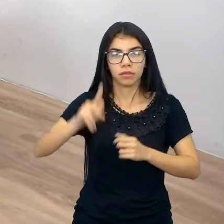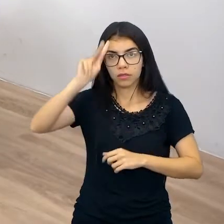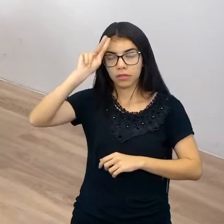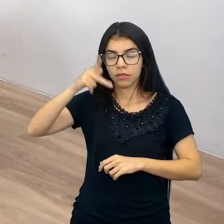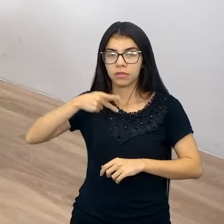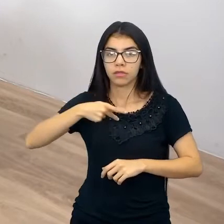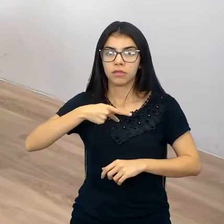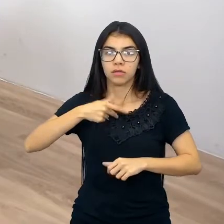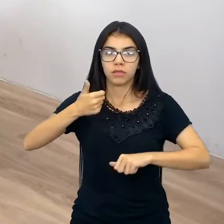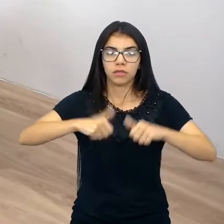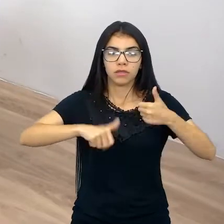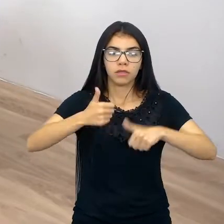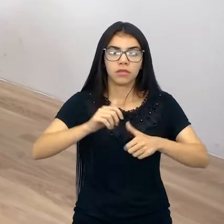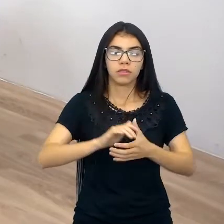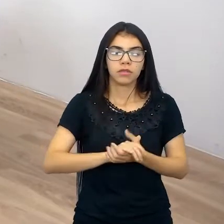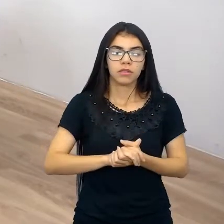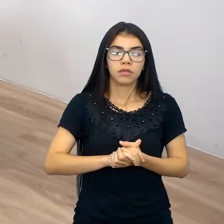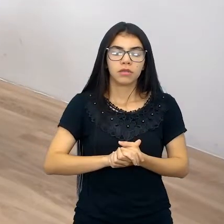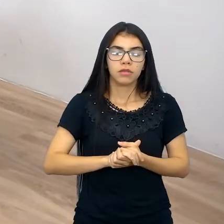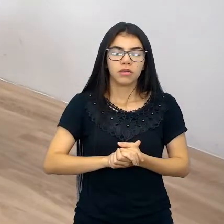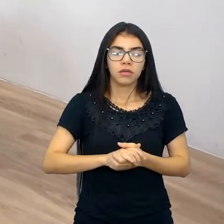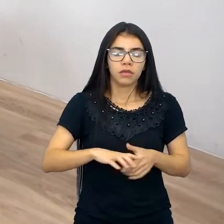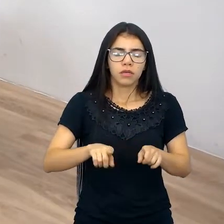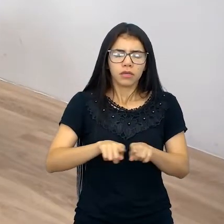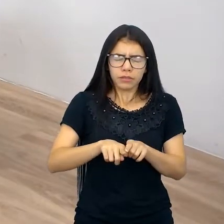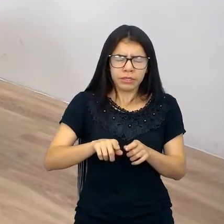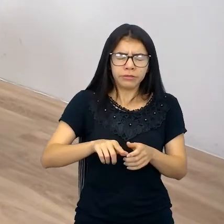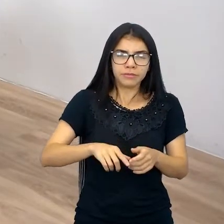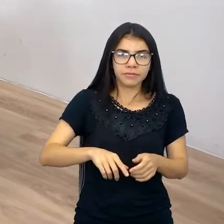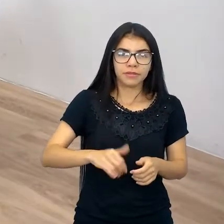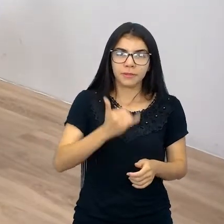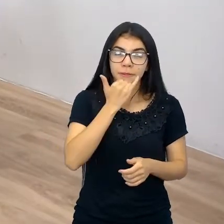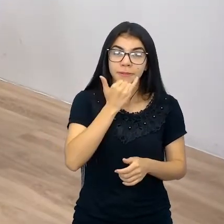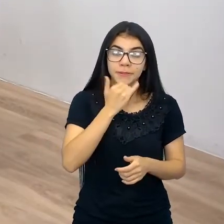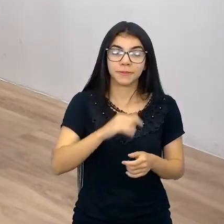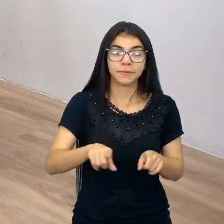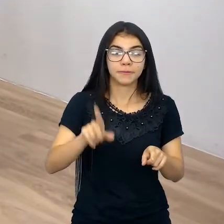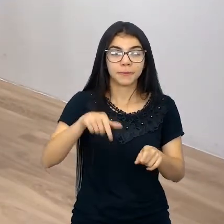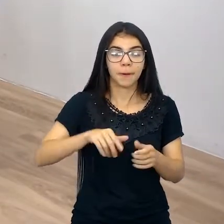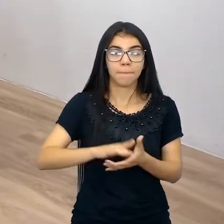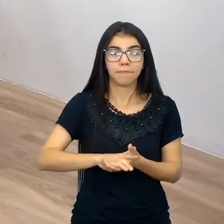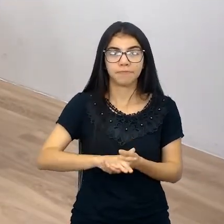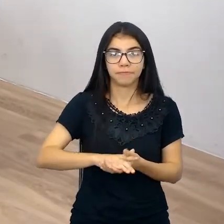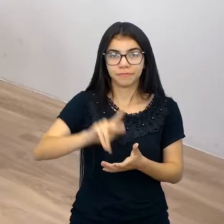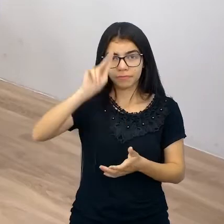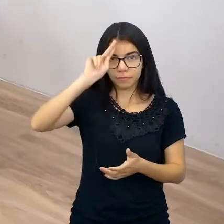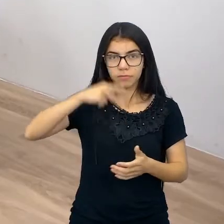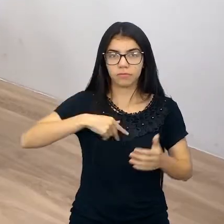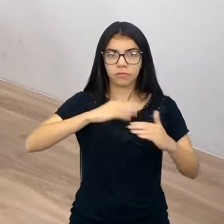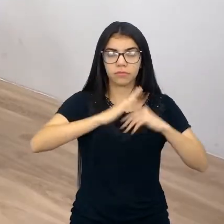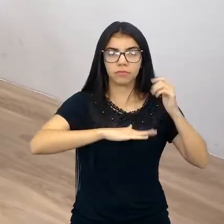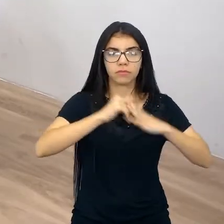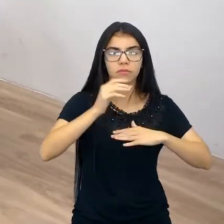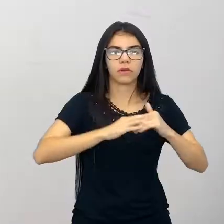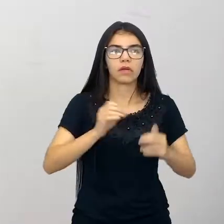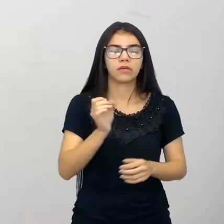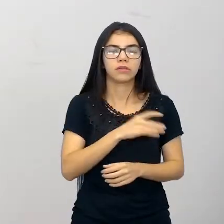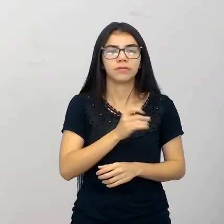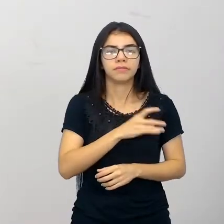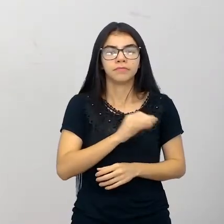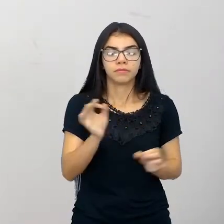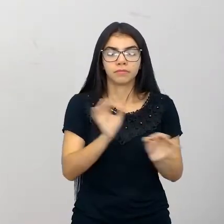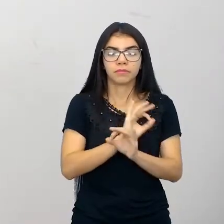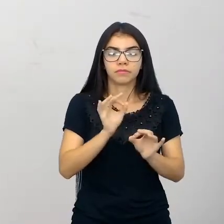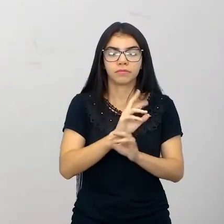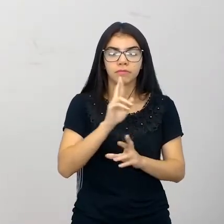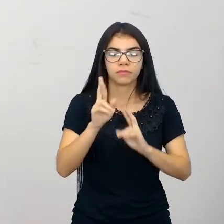né? Exatamente. E a gente precisa se autoavaliar. Isso é muito importante para o nosso crescimento como pessoa, né? E não ter medo de responder de maneira